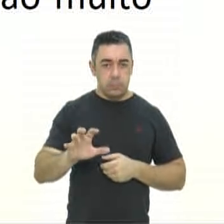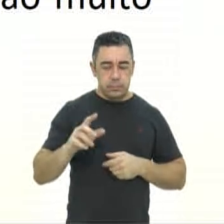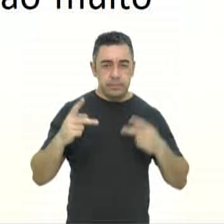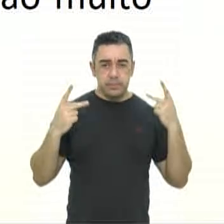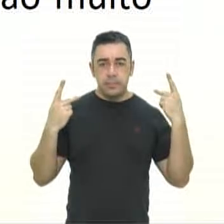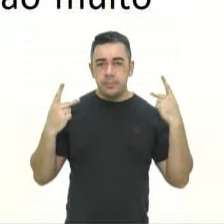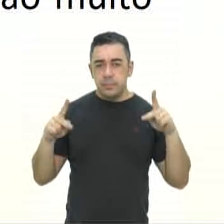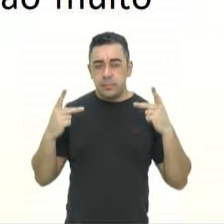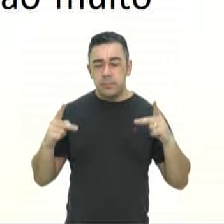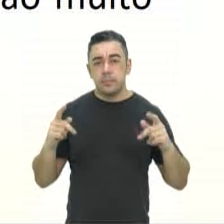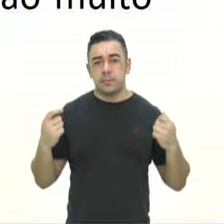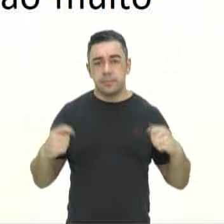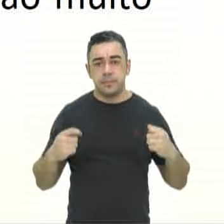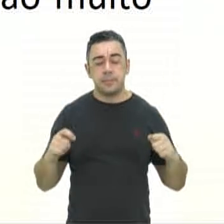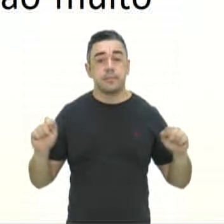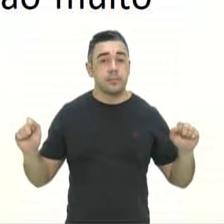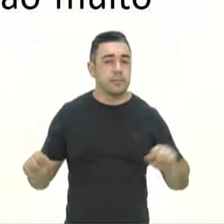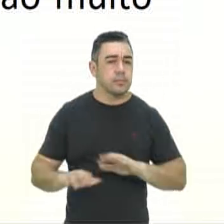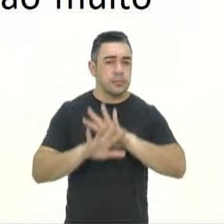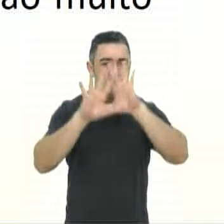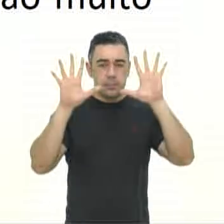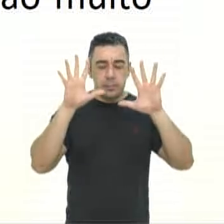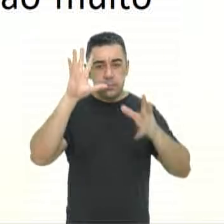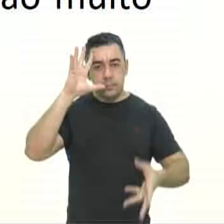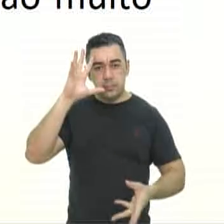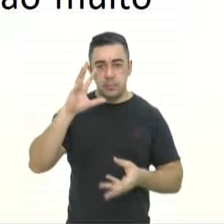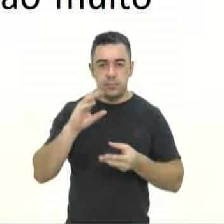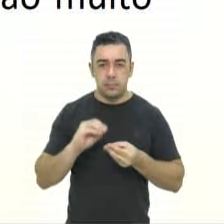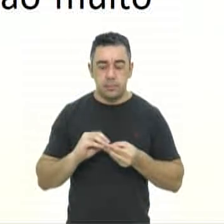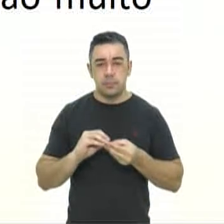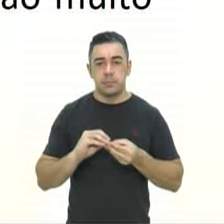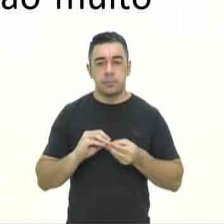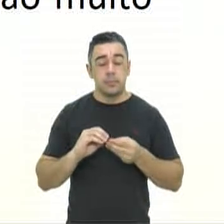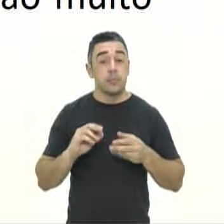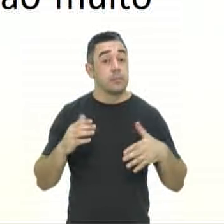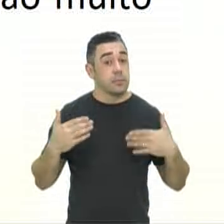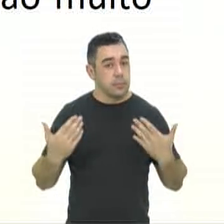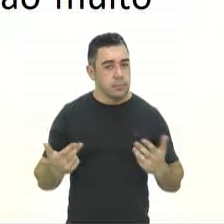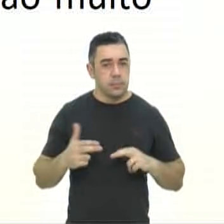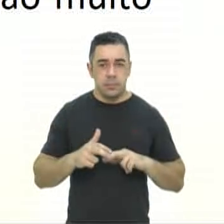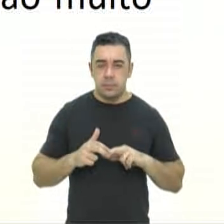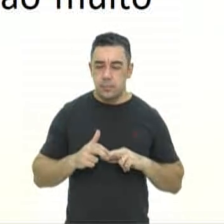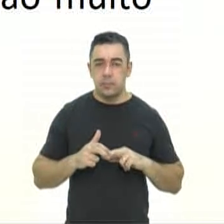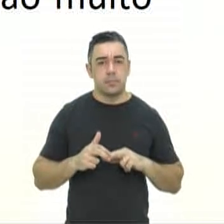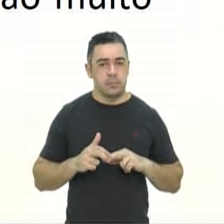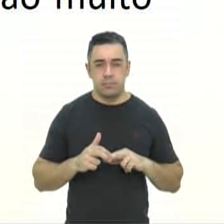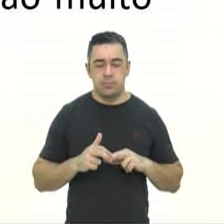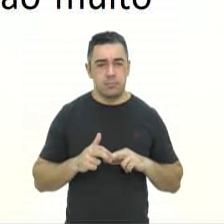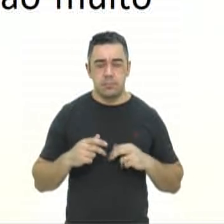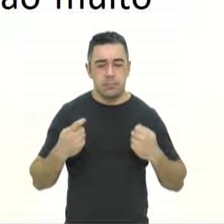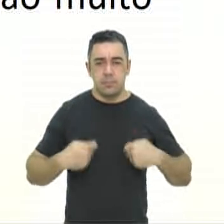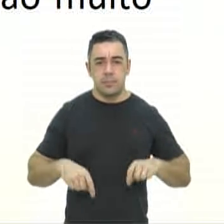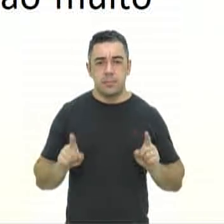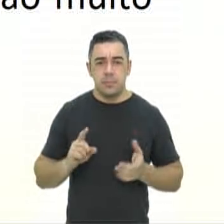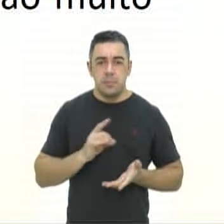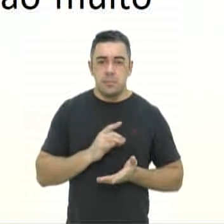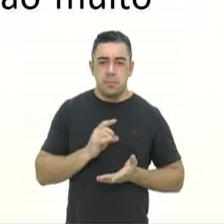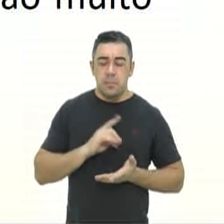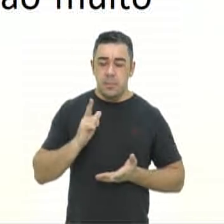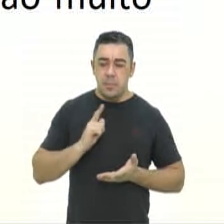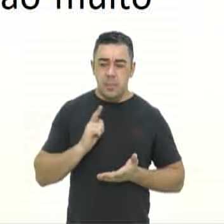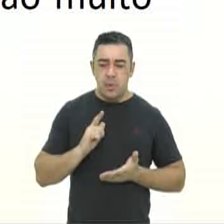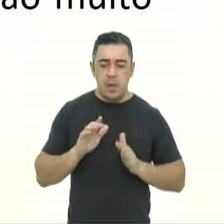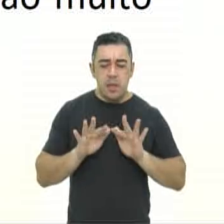pregação, muito distinto e muito claro. E nem por isso temais que pareça o estilo